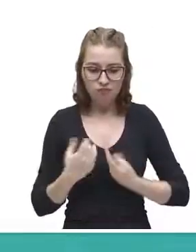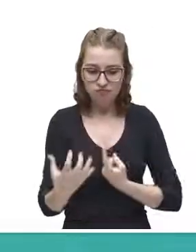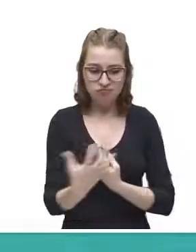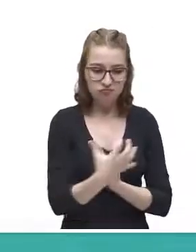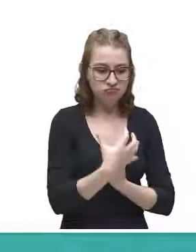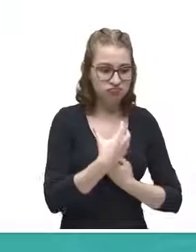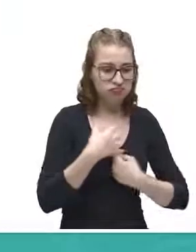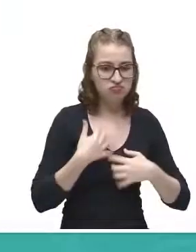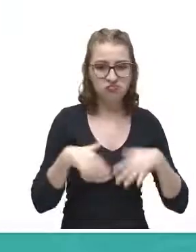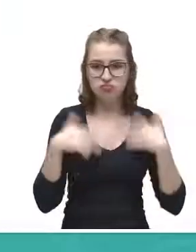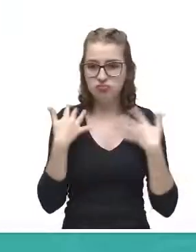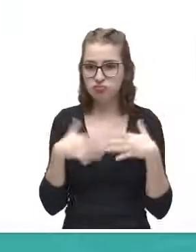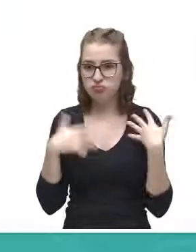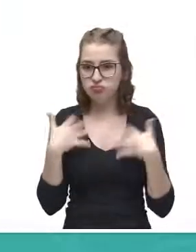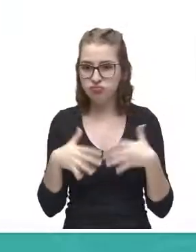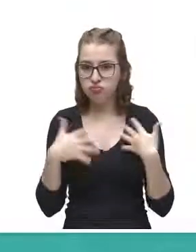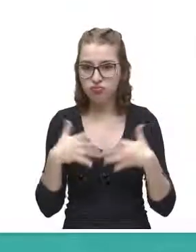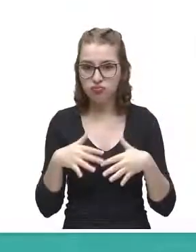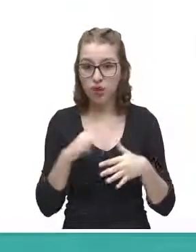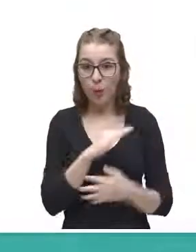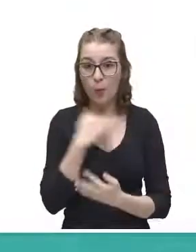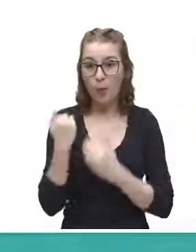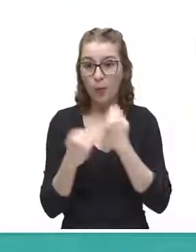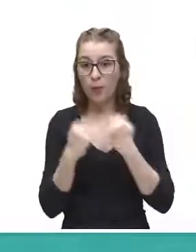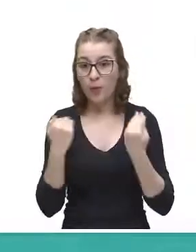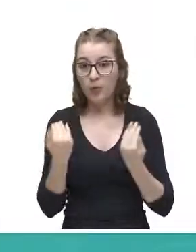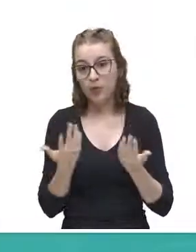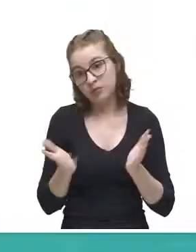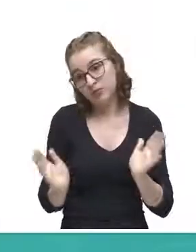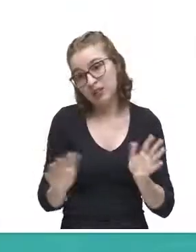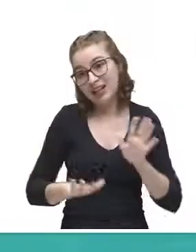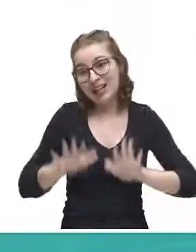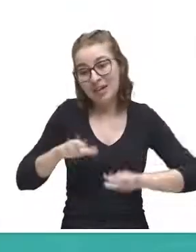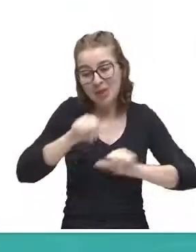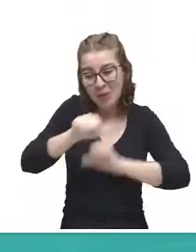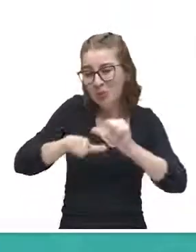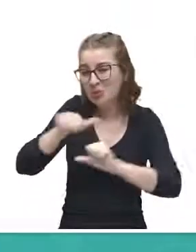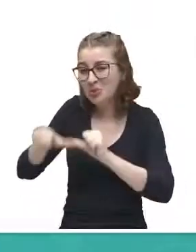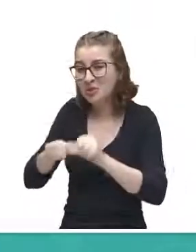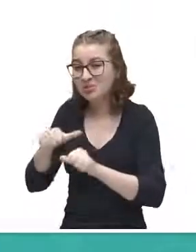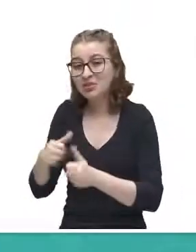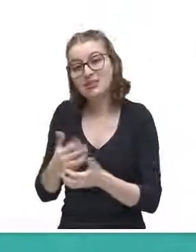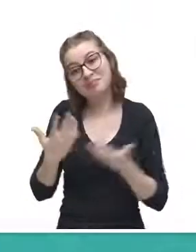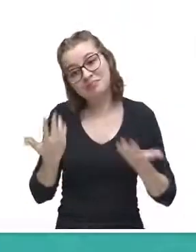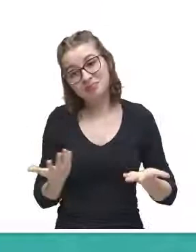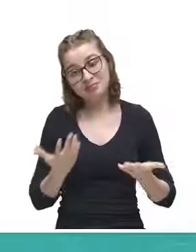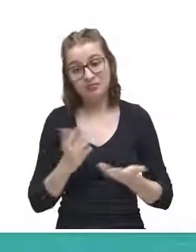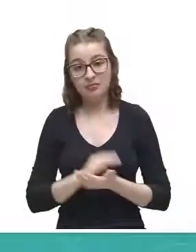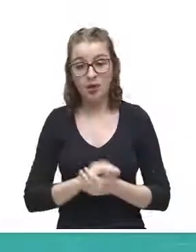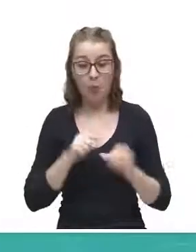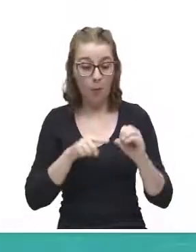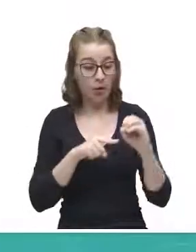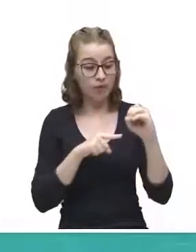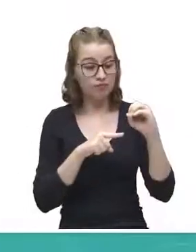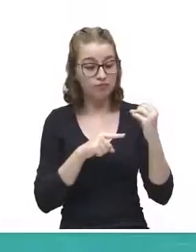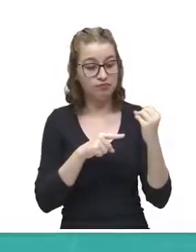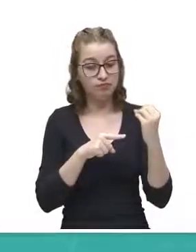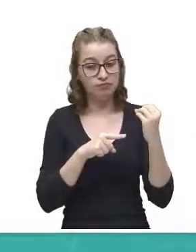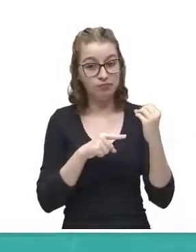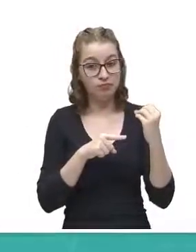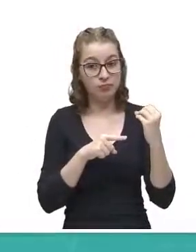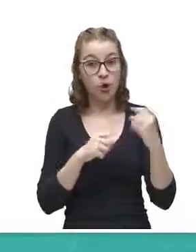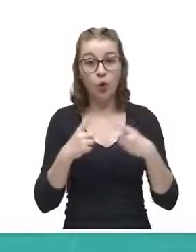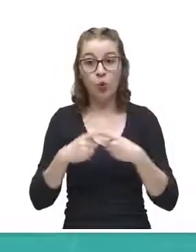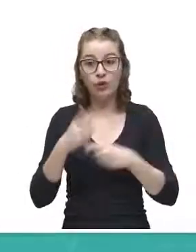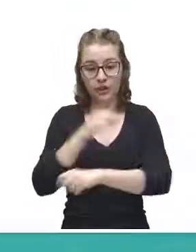ser afetada, Poderia ocorrer aí muitas mudanças, tá? Porque é através dos dias e